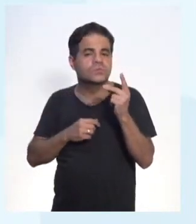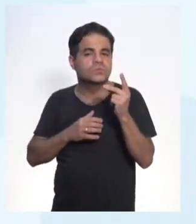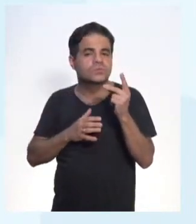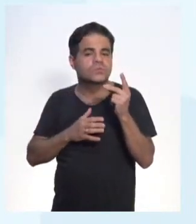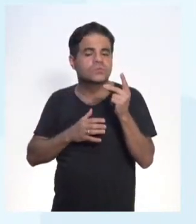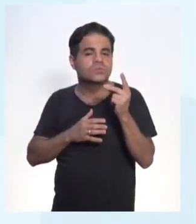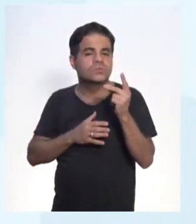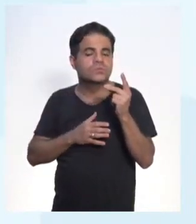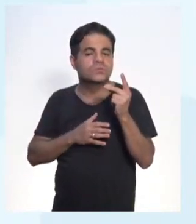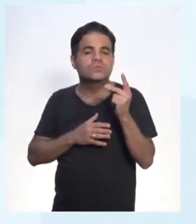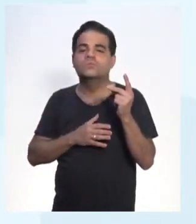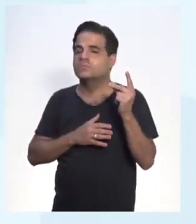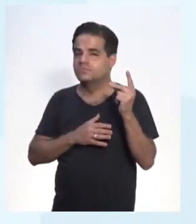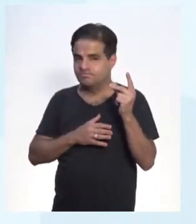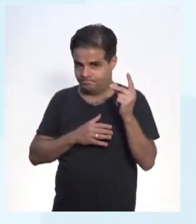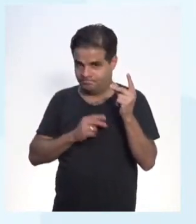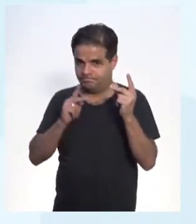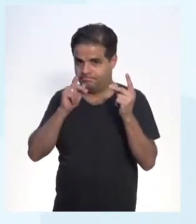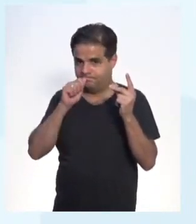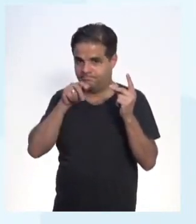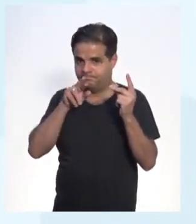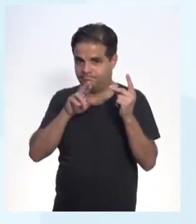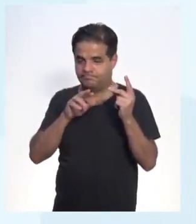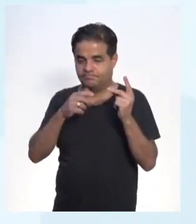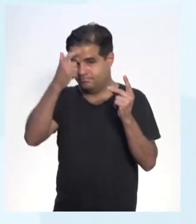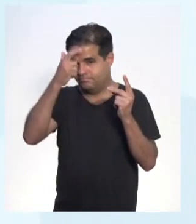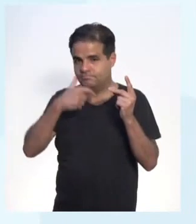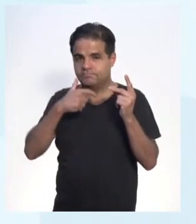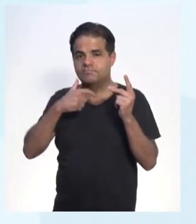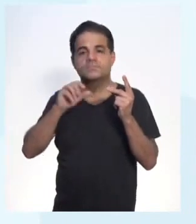lançamento? 2, cara ou coroa.